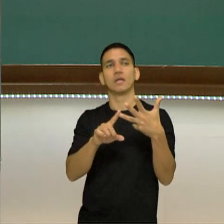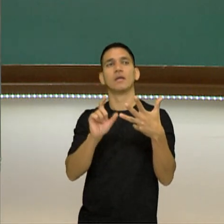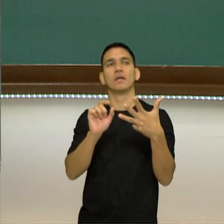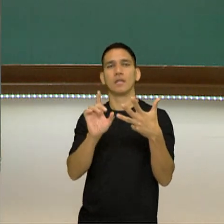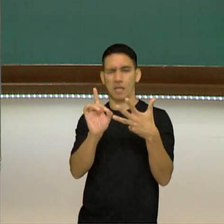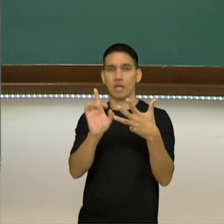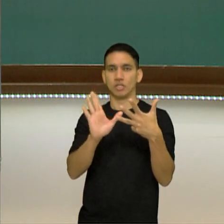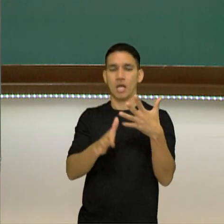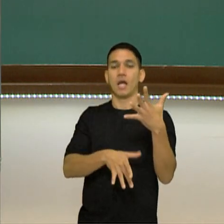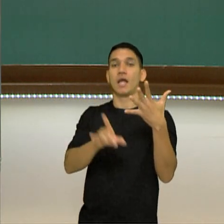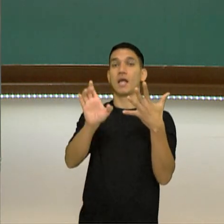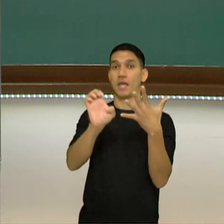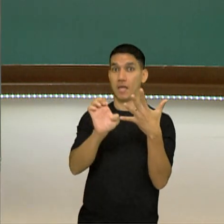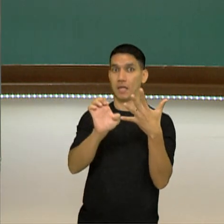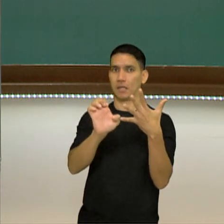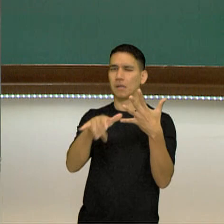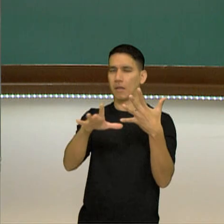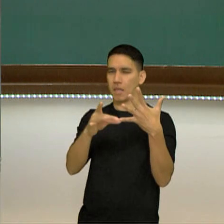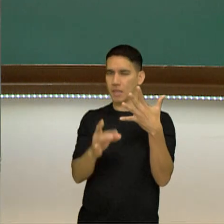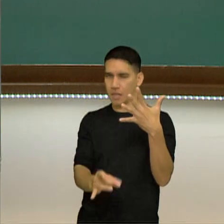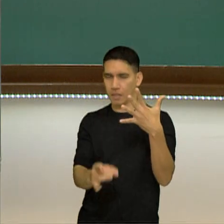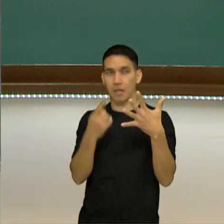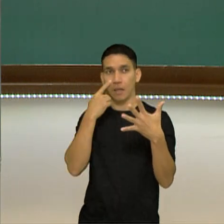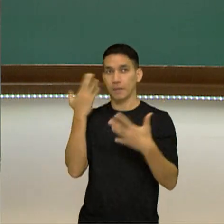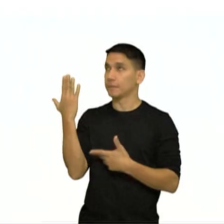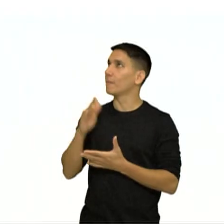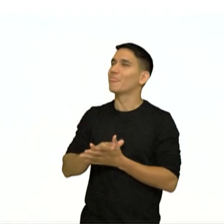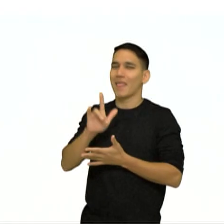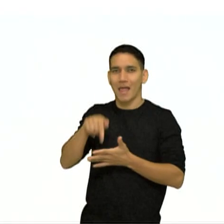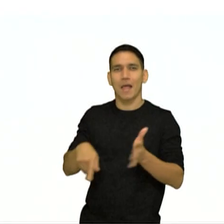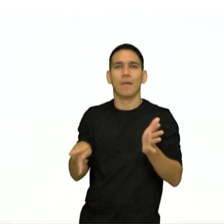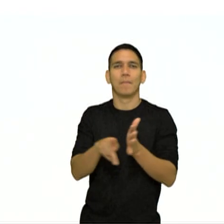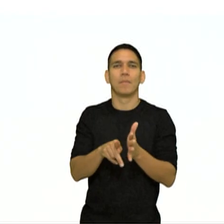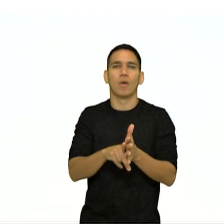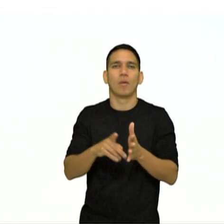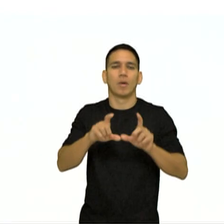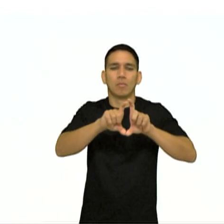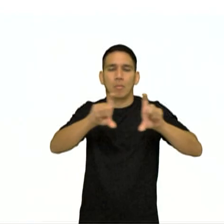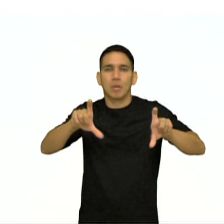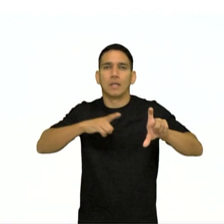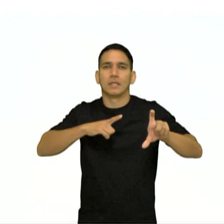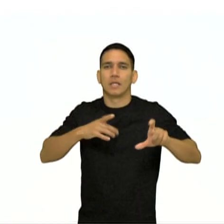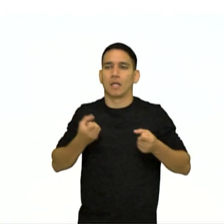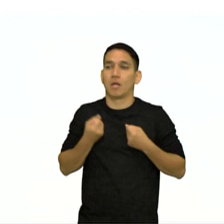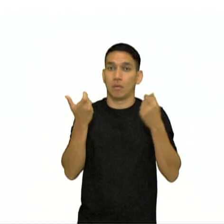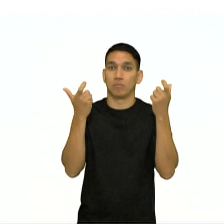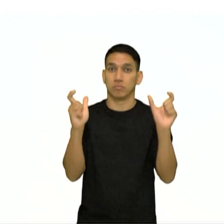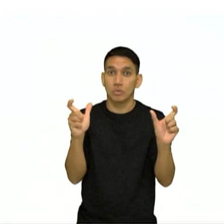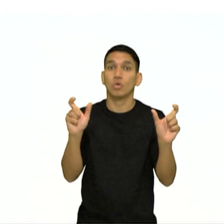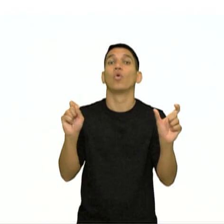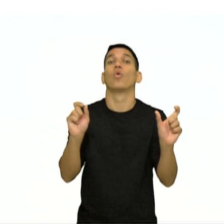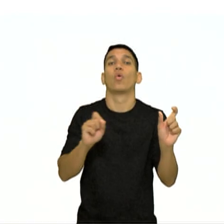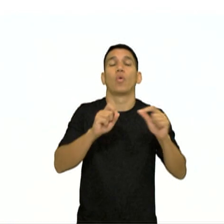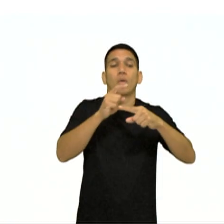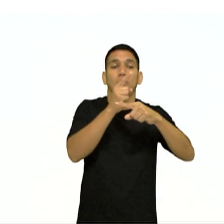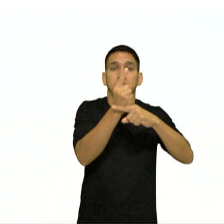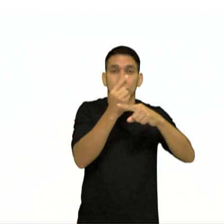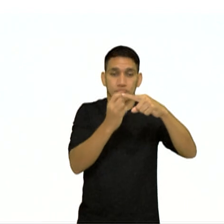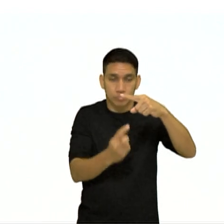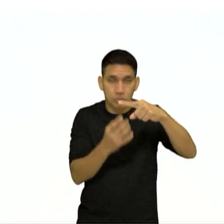letra aqui é um pouquinho mais trabalhosos e é uma expressão envolvendo monômios com coeficiente